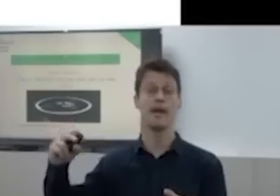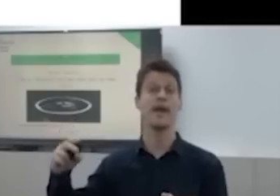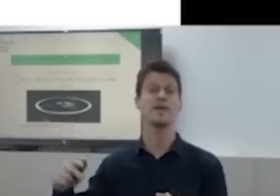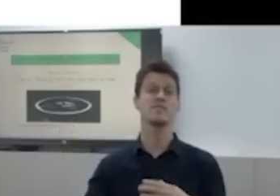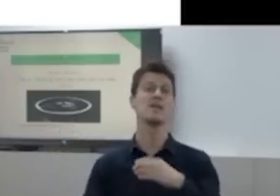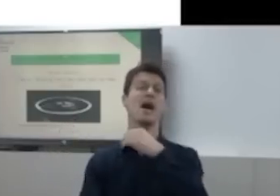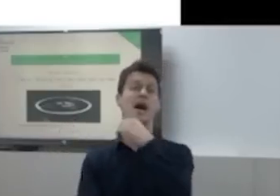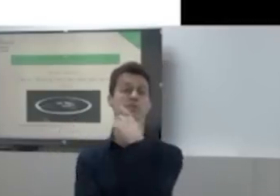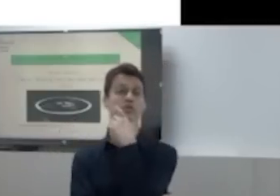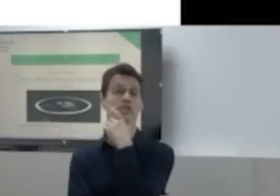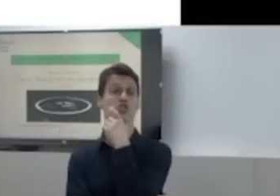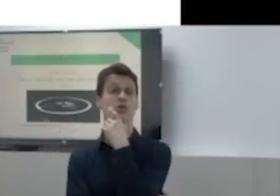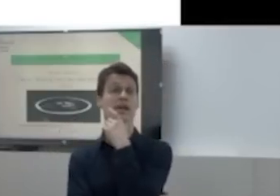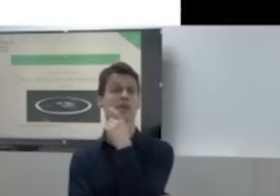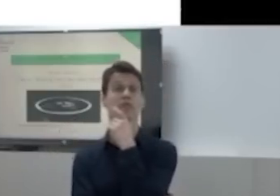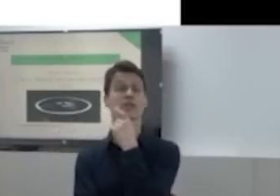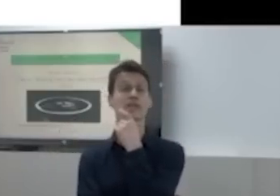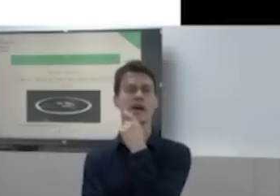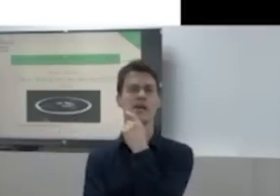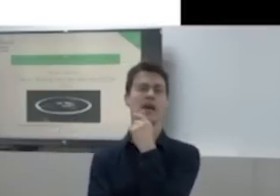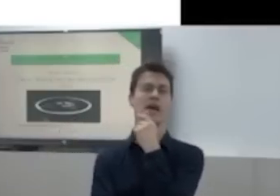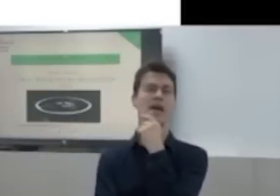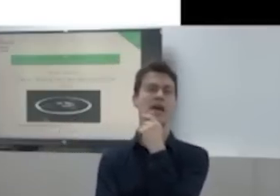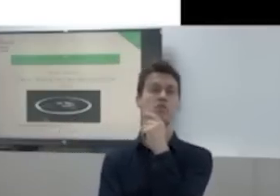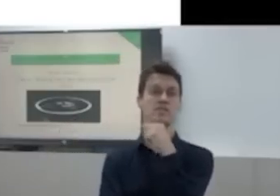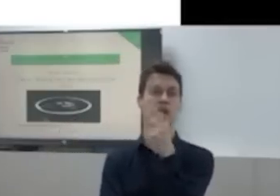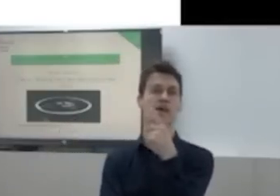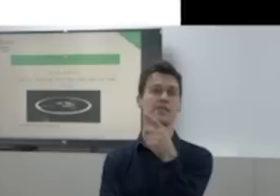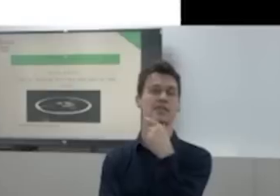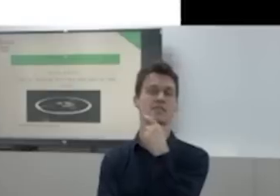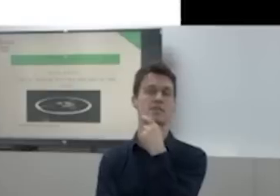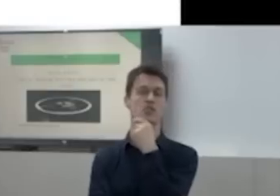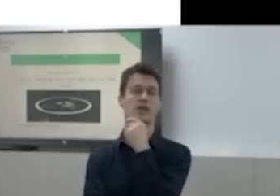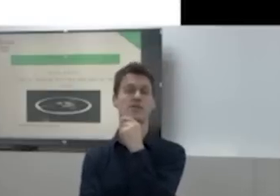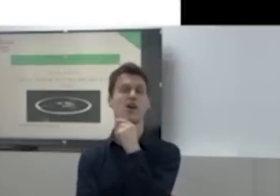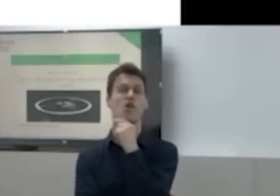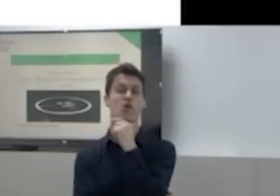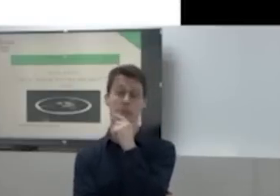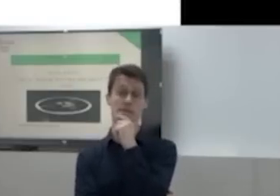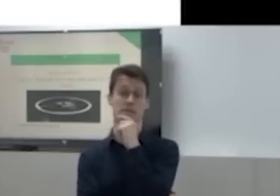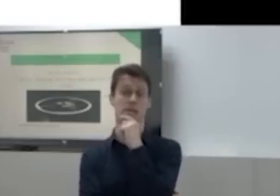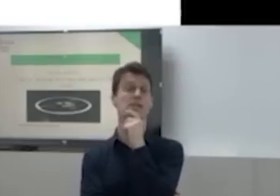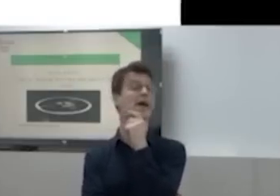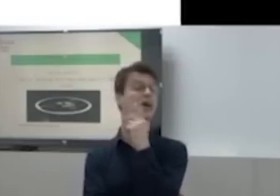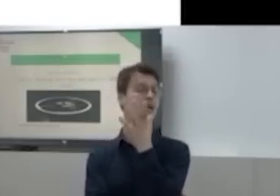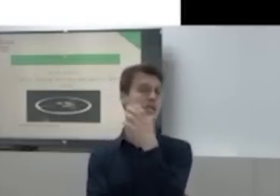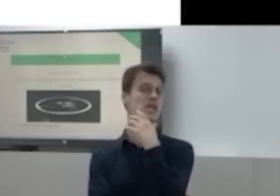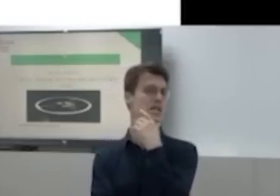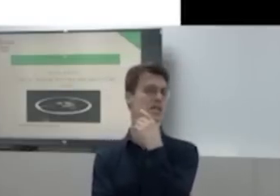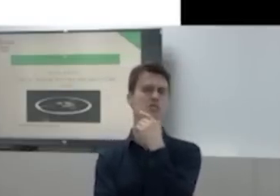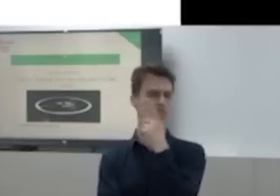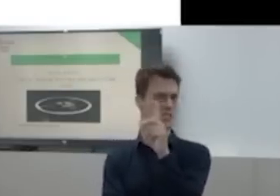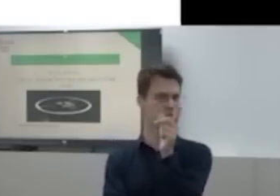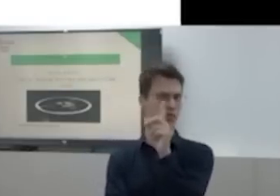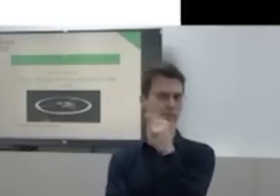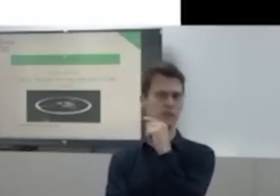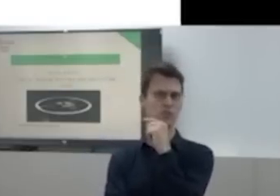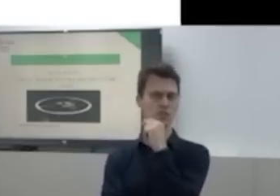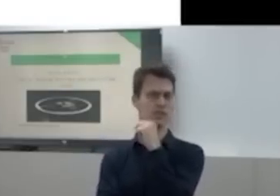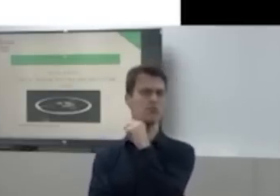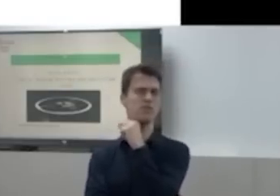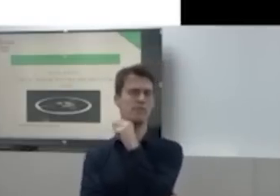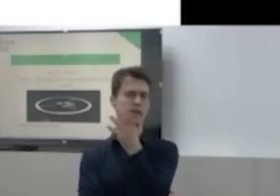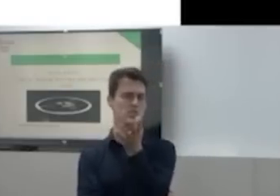um globo terrestre, a professora de geografia mostrava na disciplina de geografia o planeta Terra, e ele não tinha